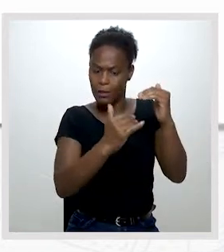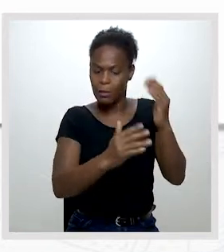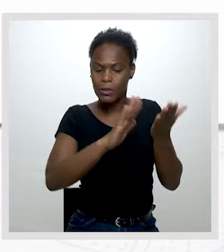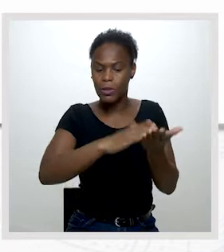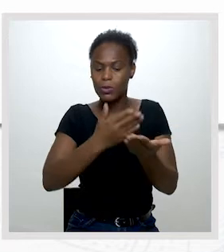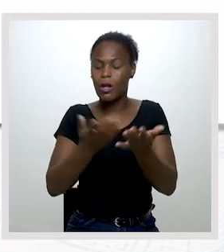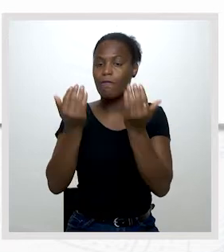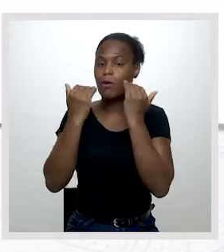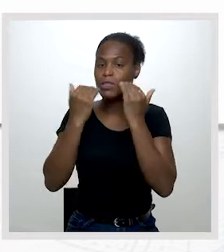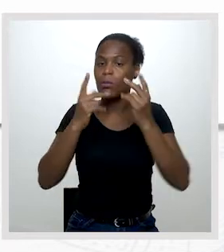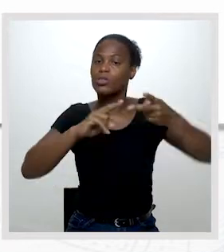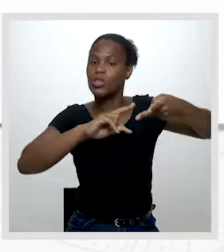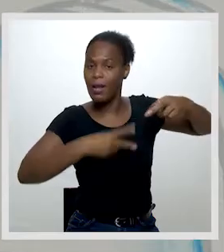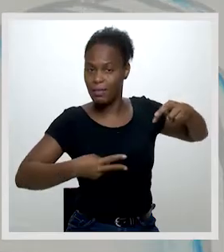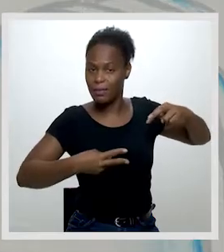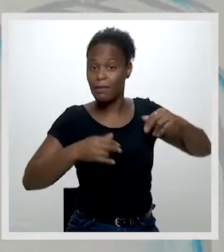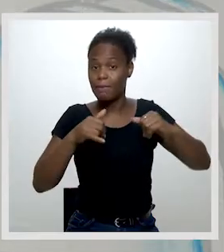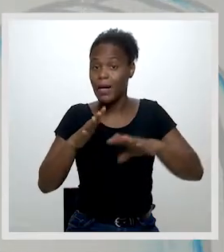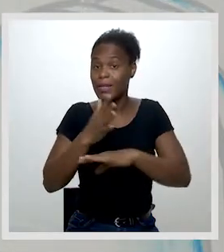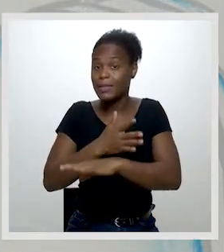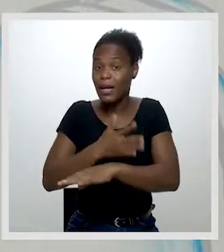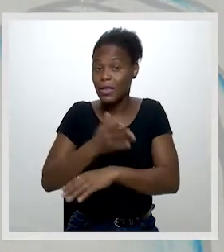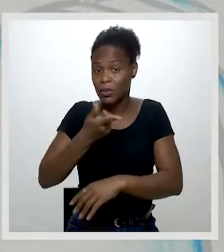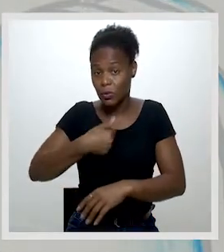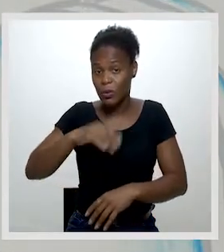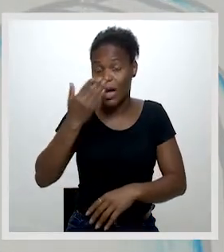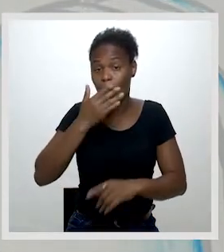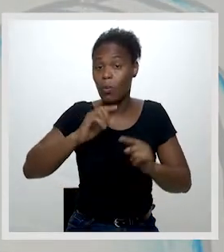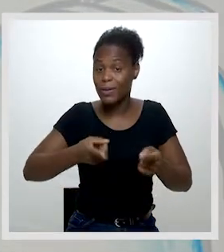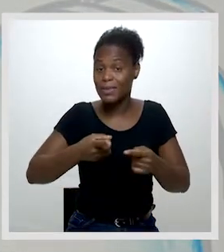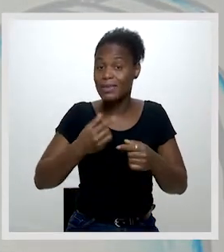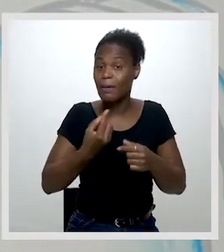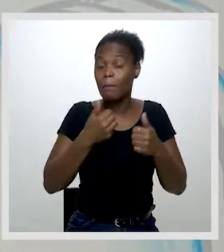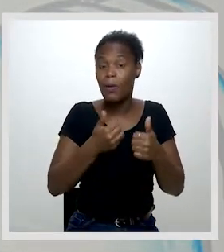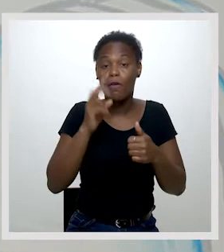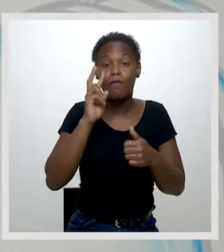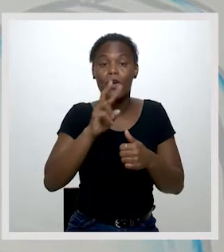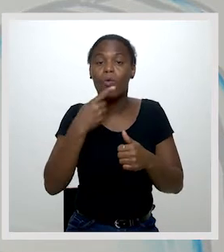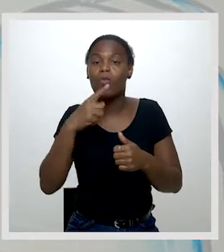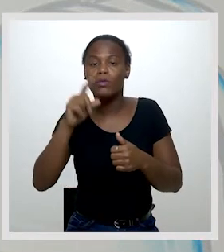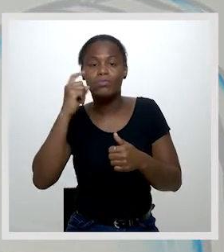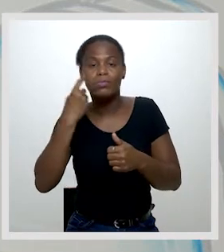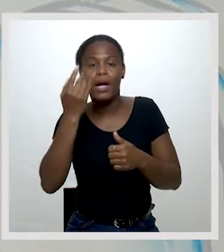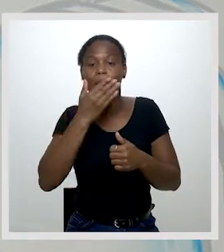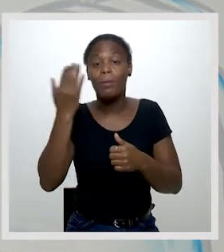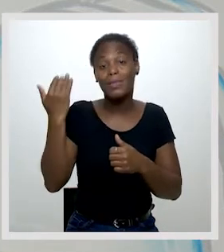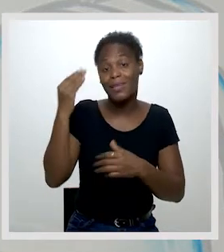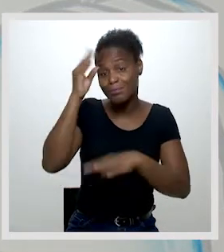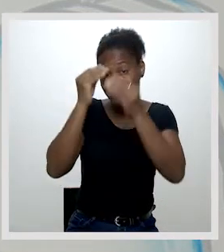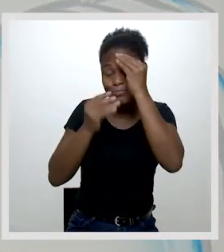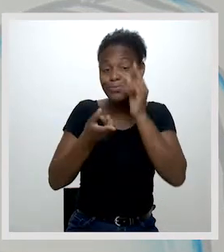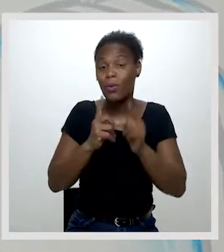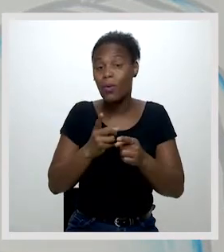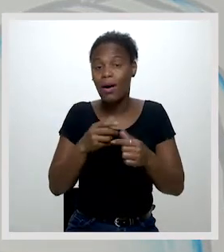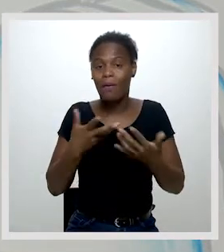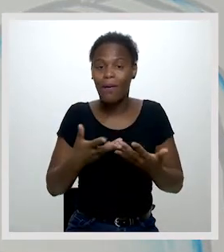informação genética. Mas antes de iniciar a nossa aula, seria bom rever aquilo que nós aprendemos na aula passada. Vamos ao momento